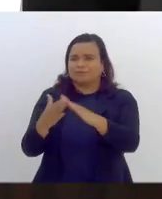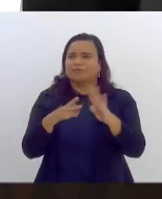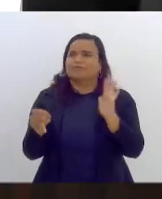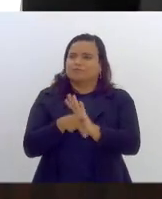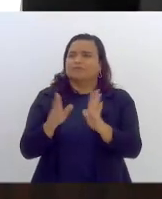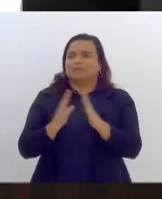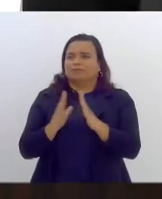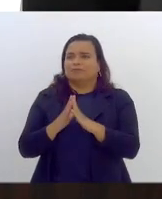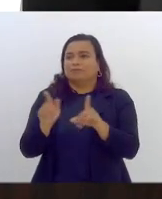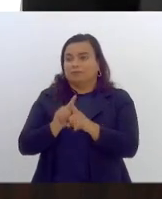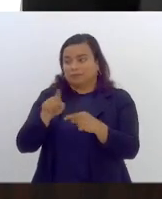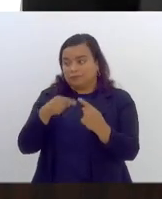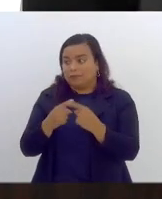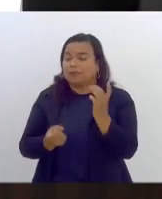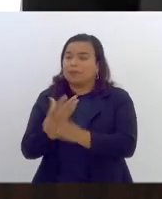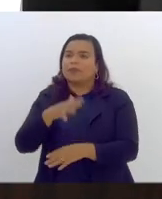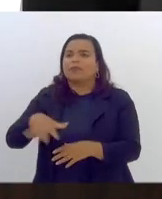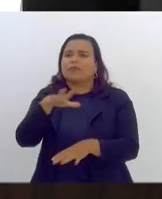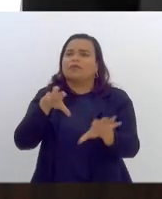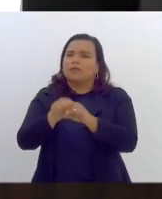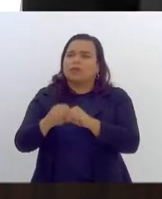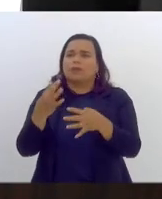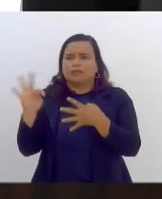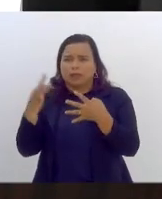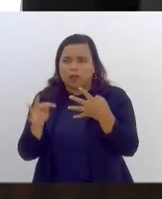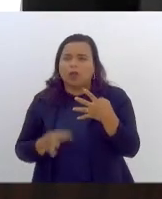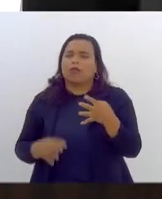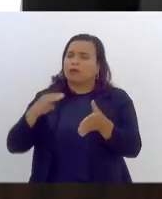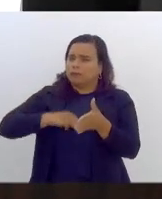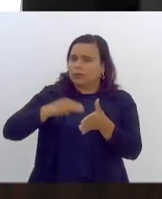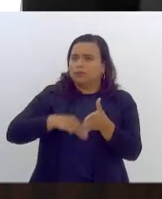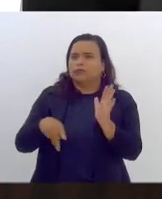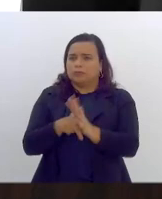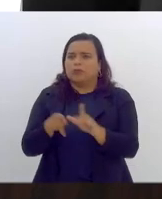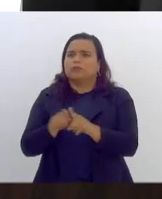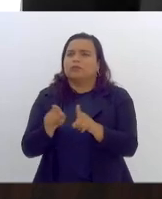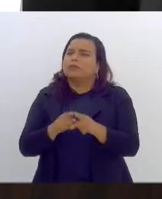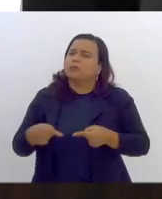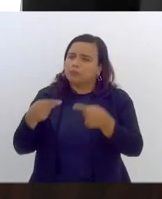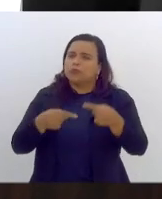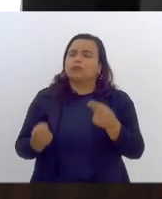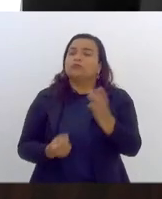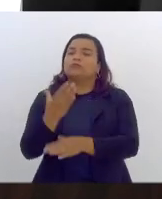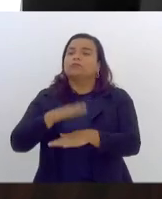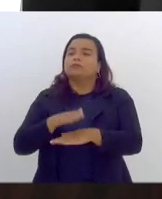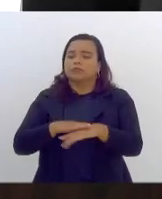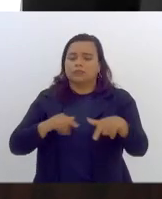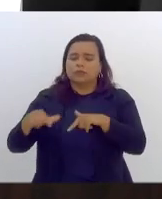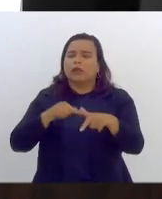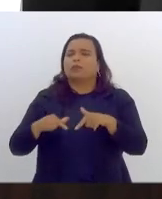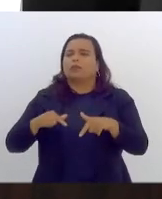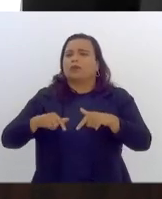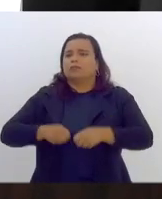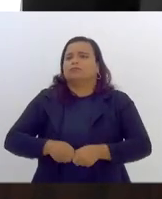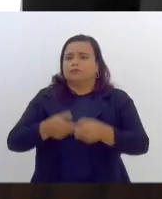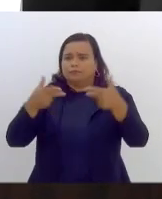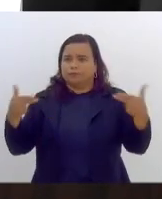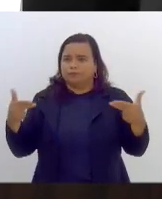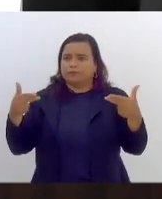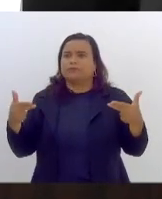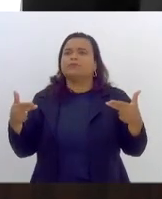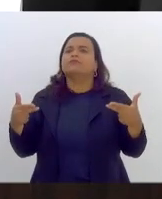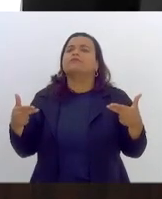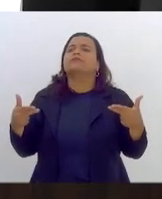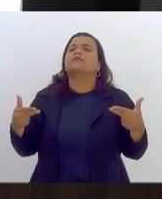objetivo criar um espaço de formação teórica, metodológica e política para trabalhar as questões étnicas raciais